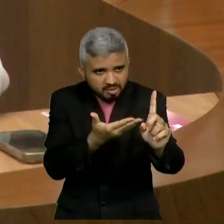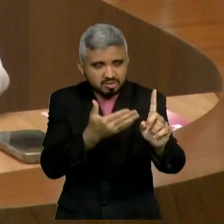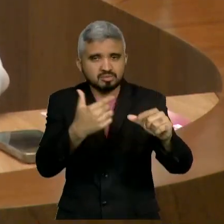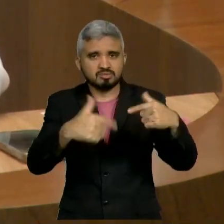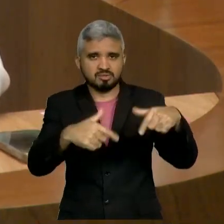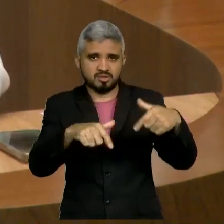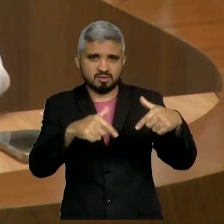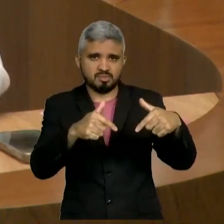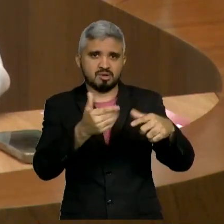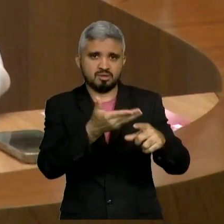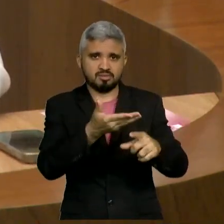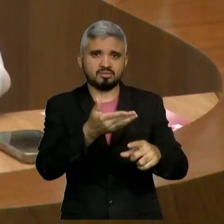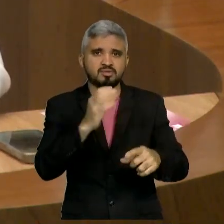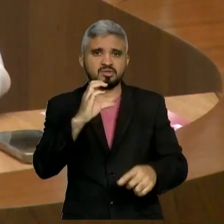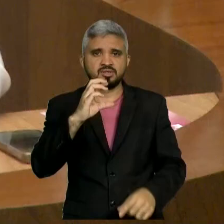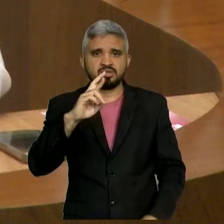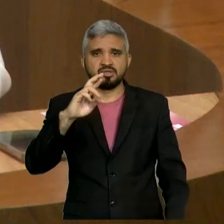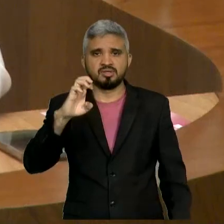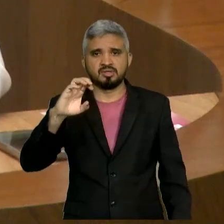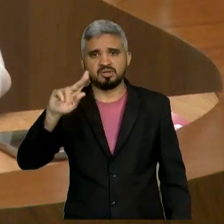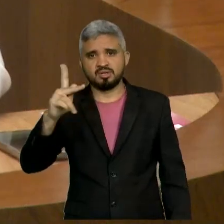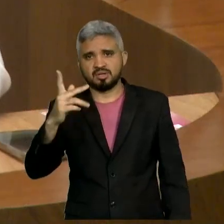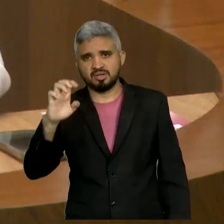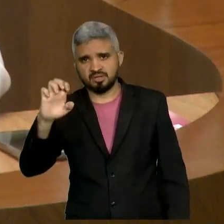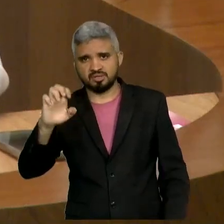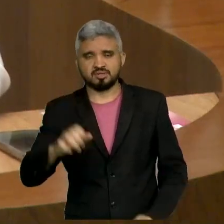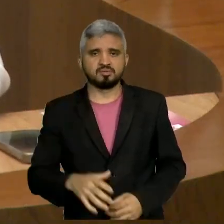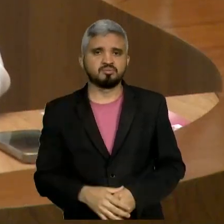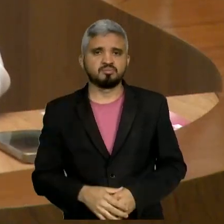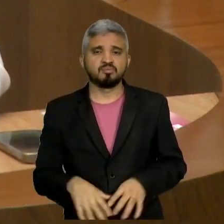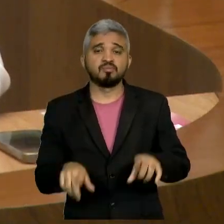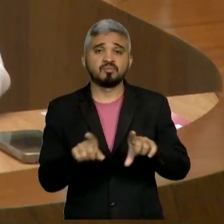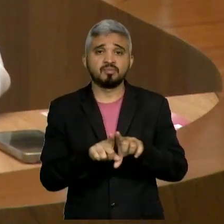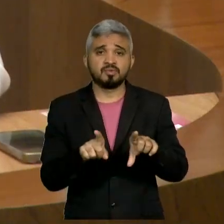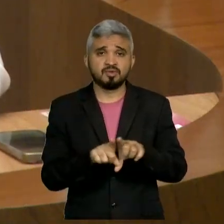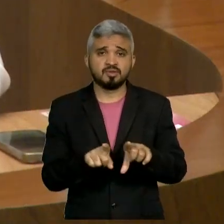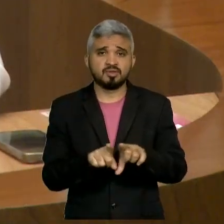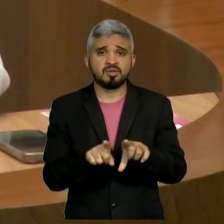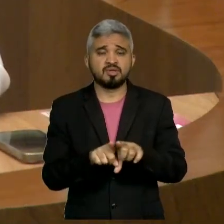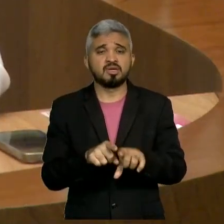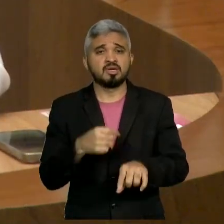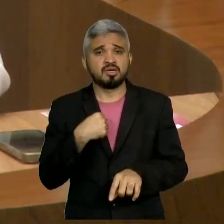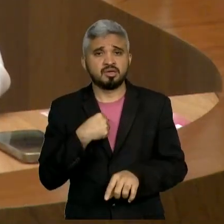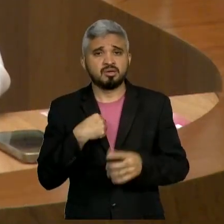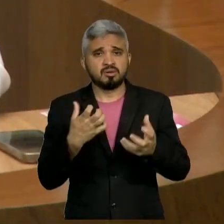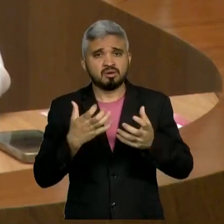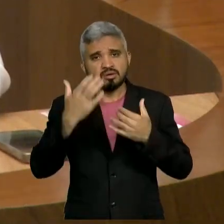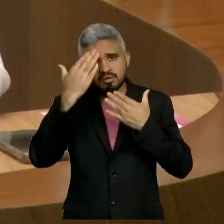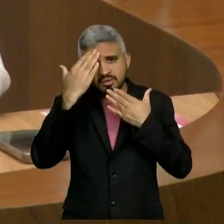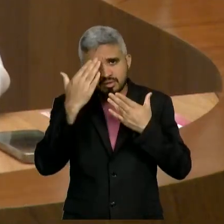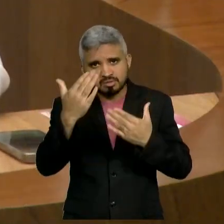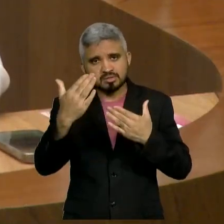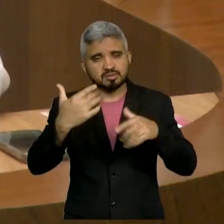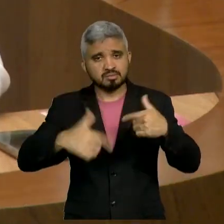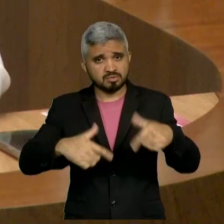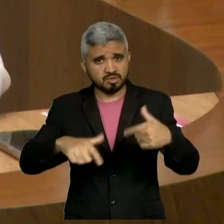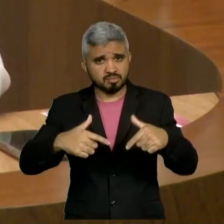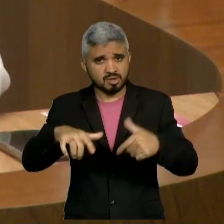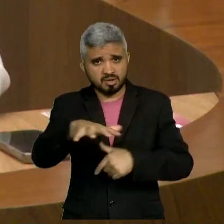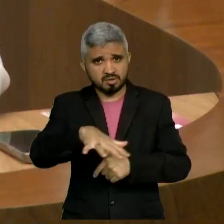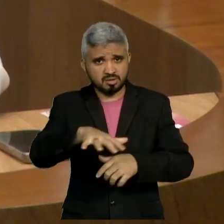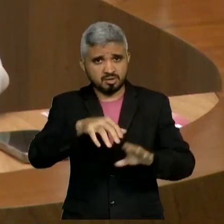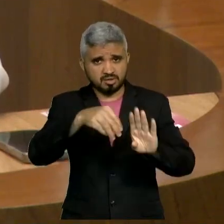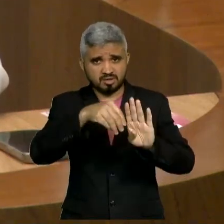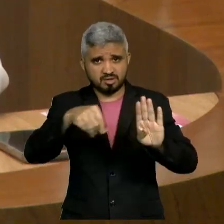trabalho que foi feito na cidade de Barreirinhas. Eu sou a deputada estadual mais votada da região, e